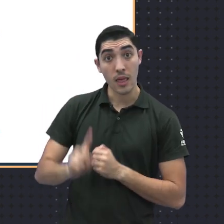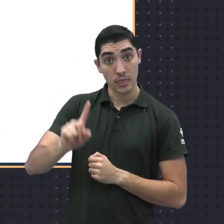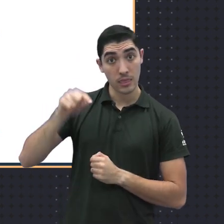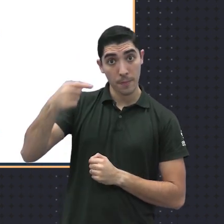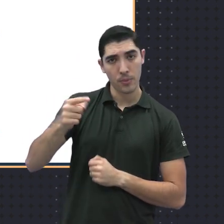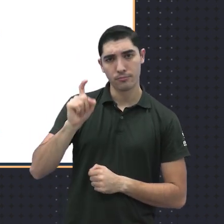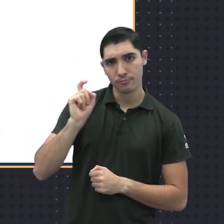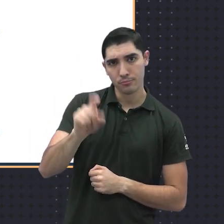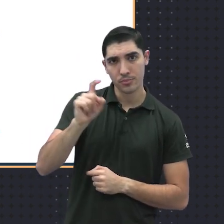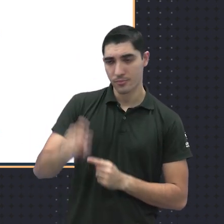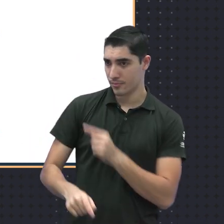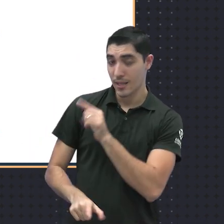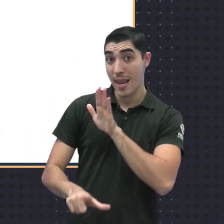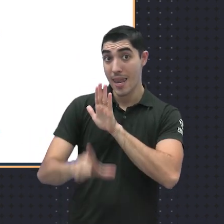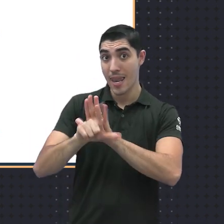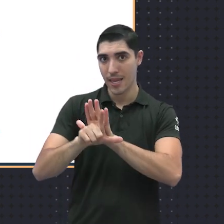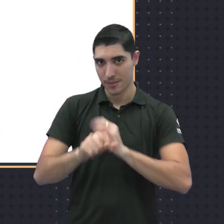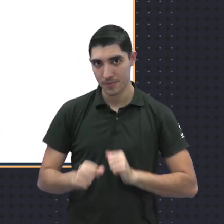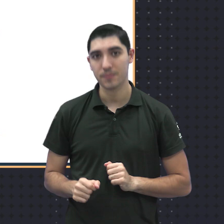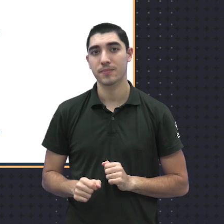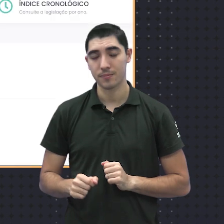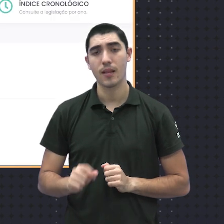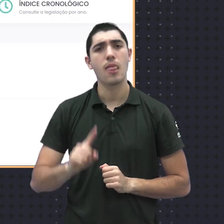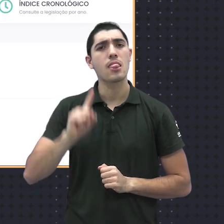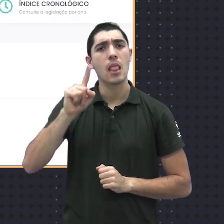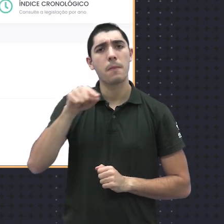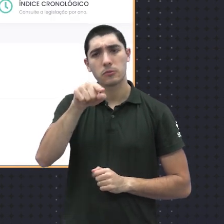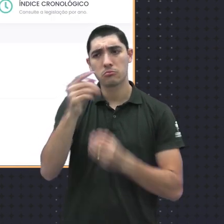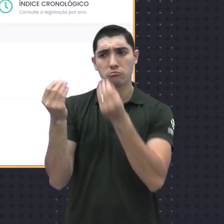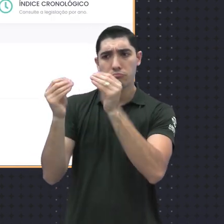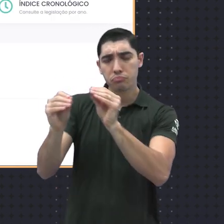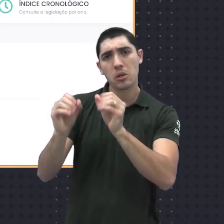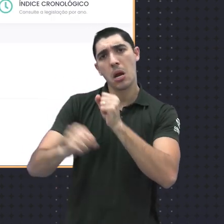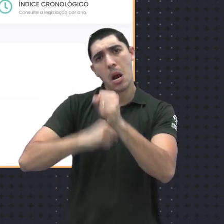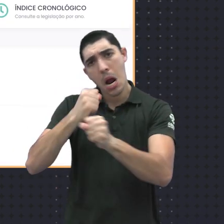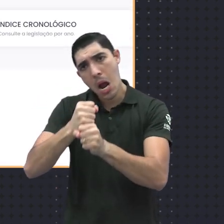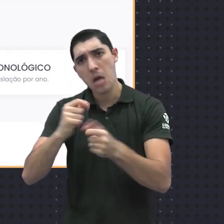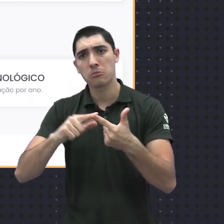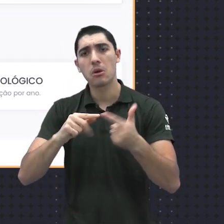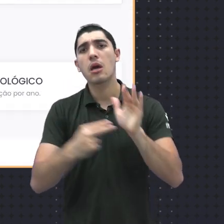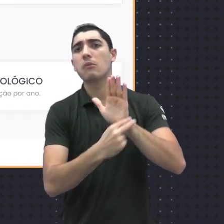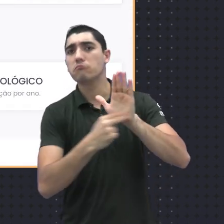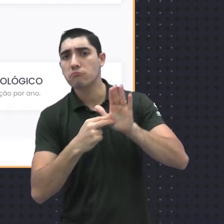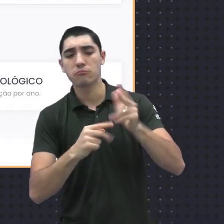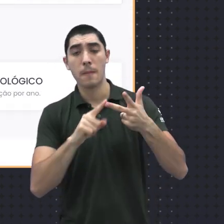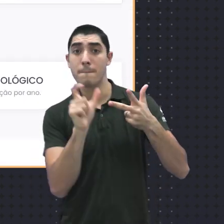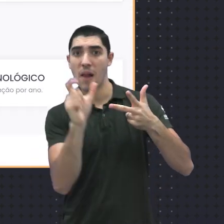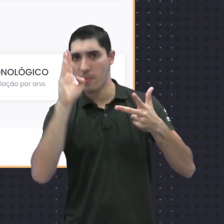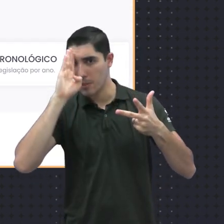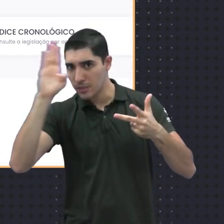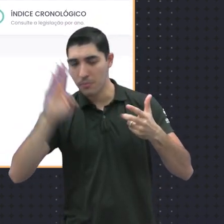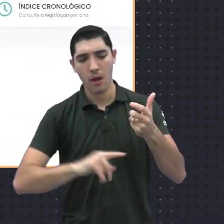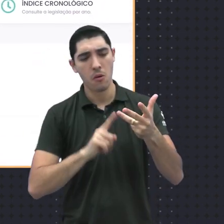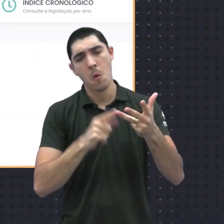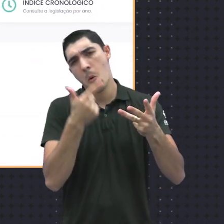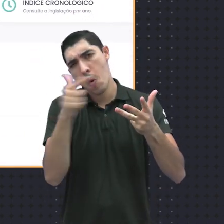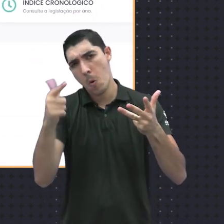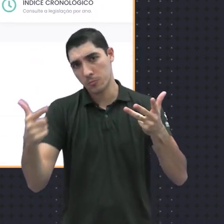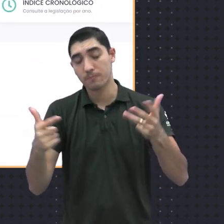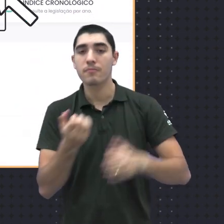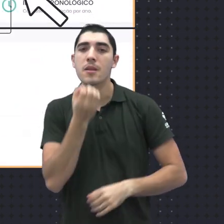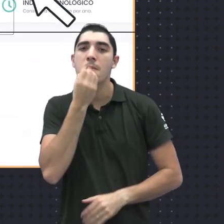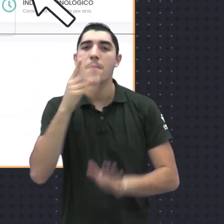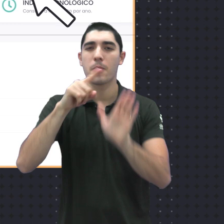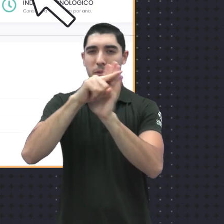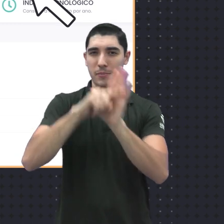Legislativa, depois em Legislação Municipal. Aí é só consultar a lei pelo ano, autor, palavra-chave e outros filtros.